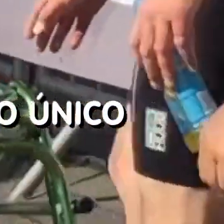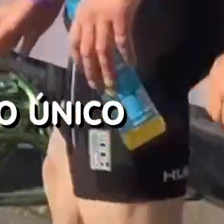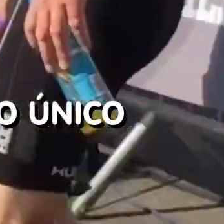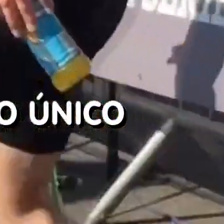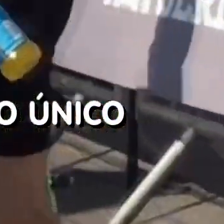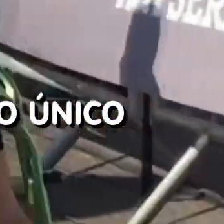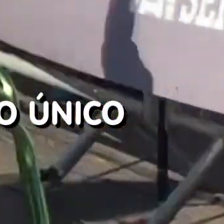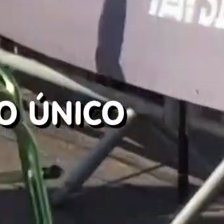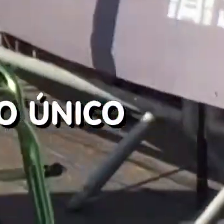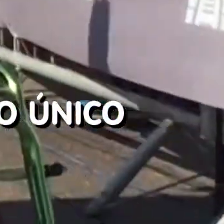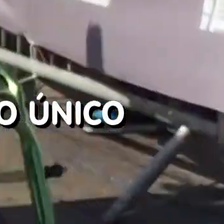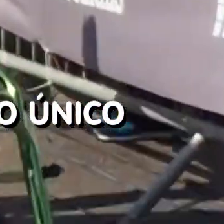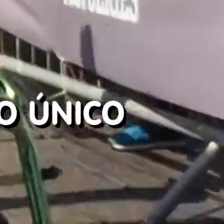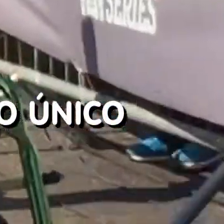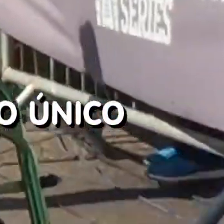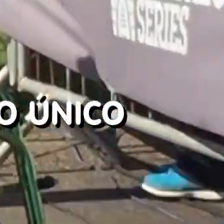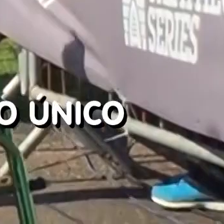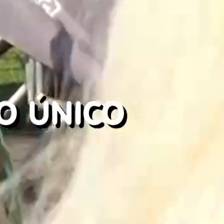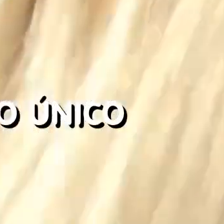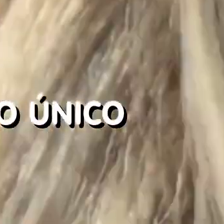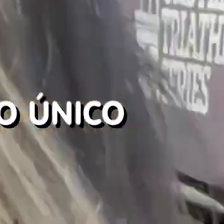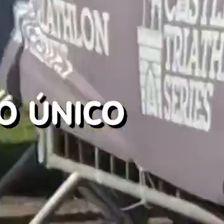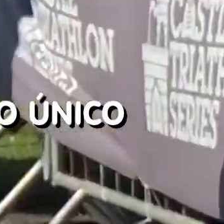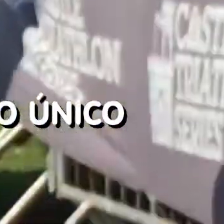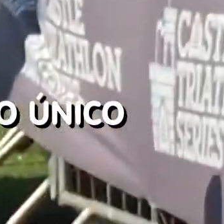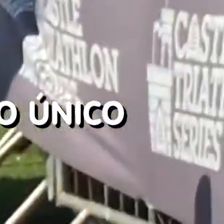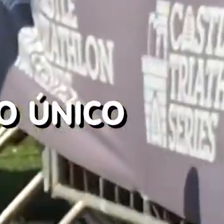the one and only.